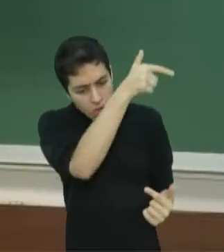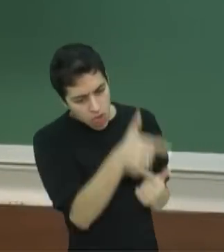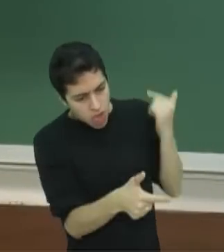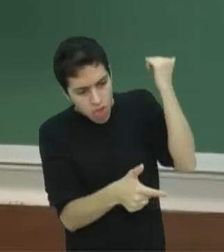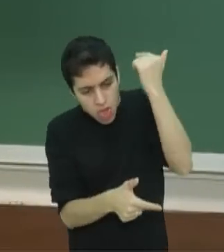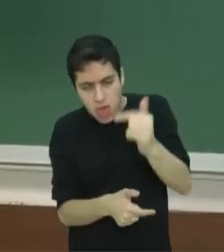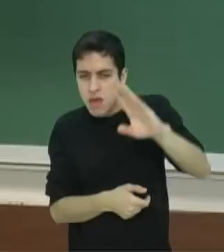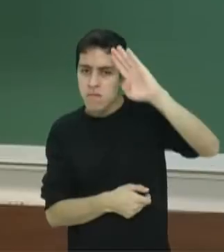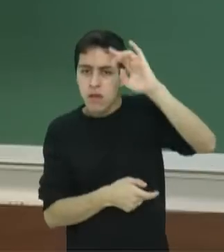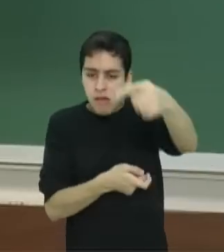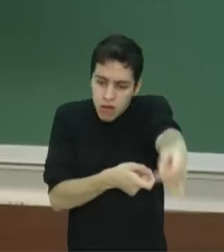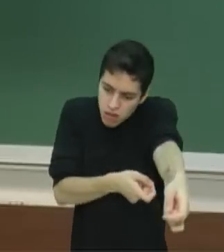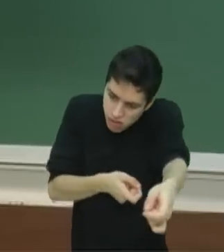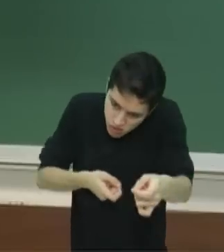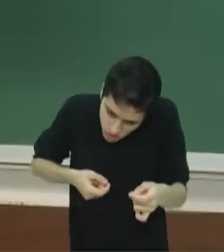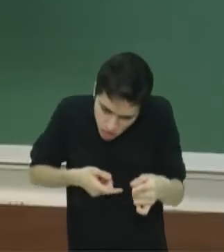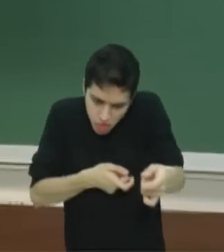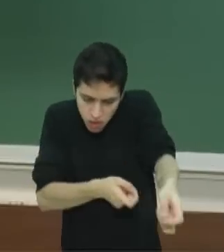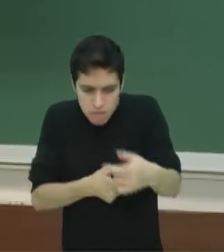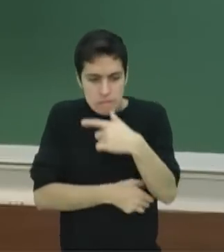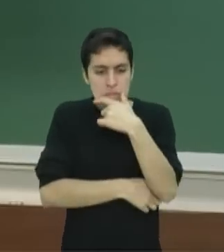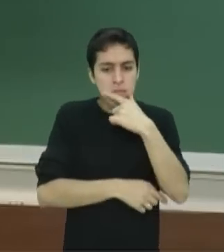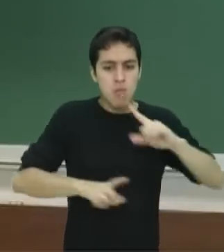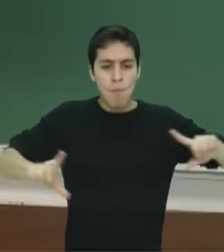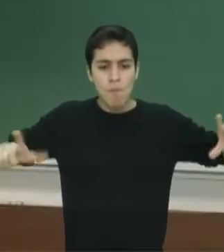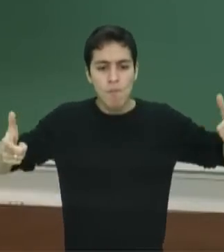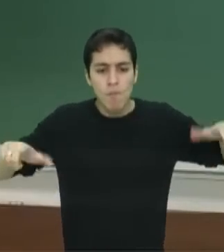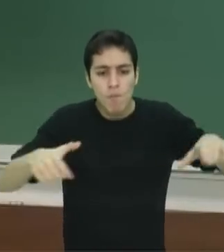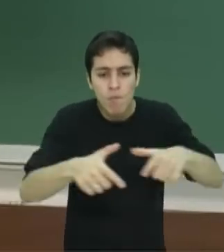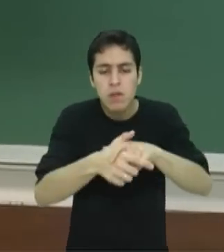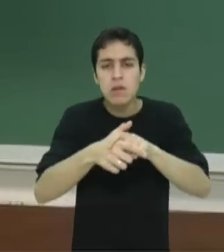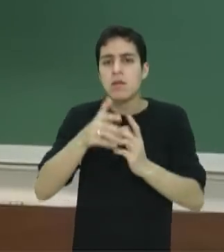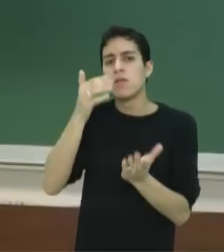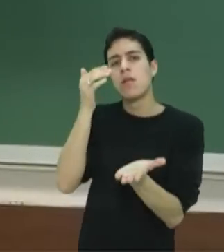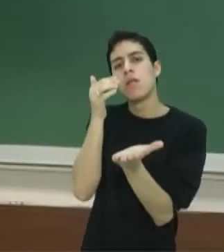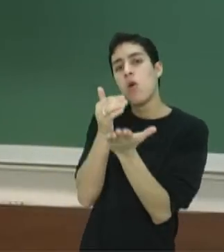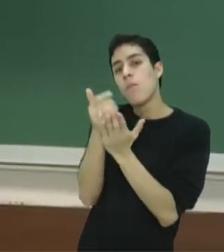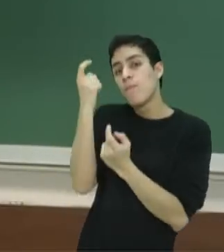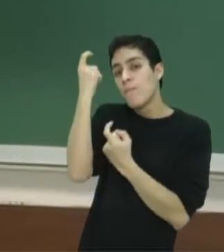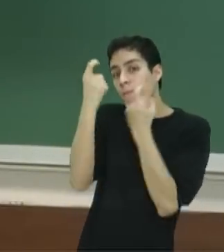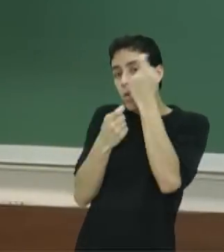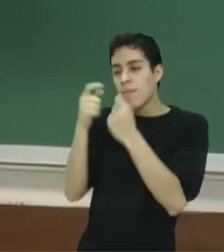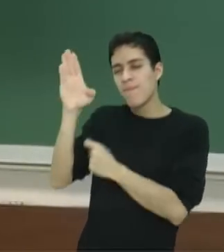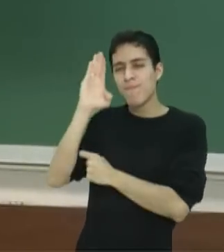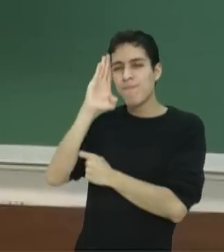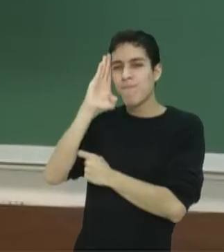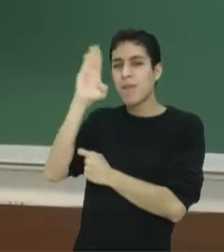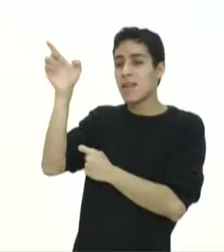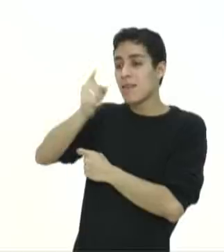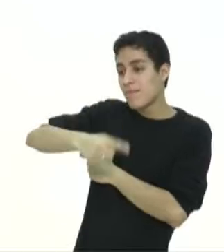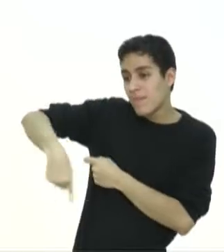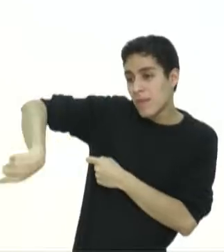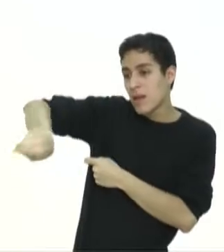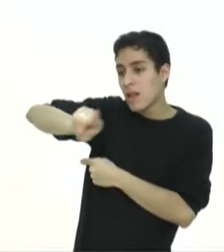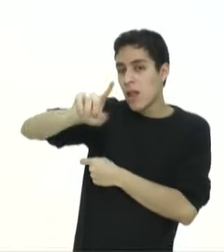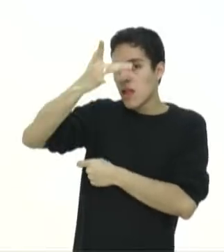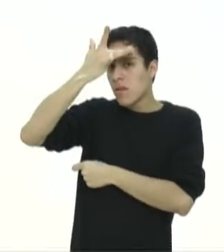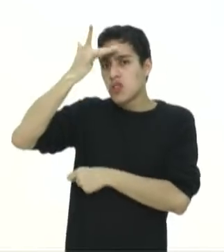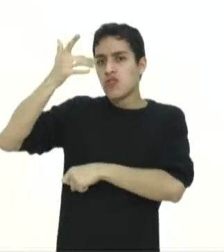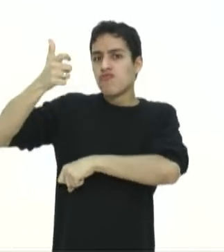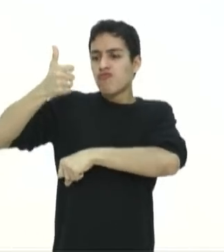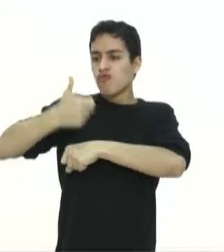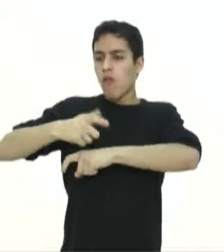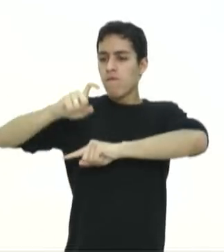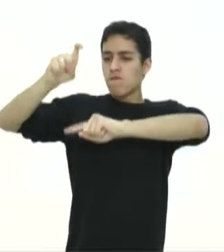principalmente na agricultura, vamos dizer assim, existiu essa preocupação principalmente dos fazendeiros, ou seja, daqueles que tinham plantações de